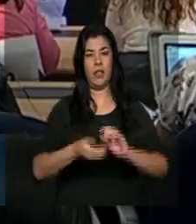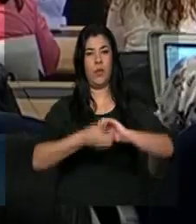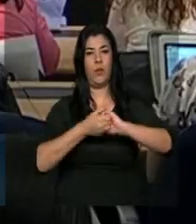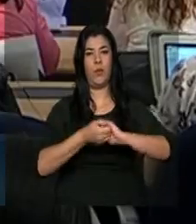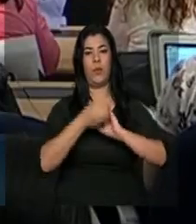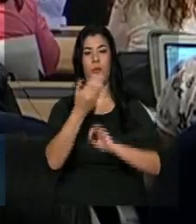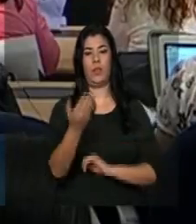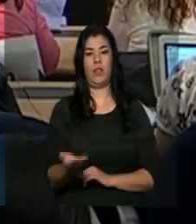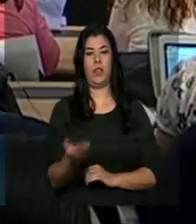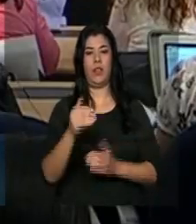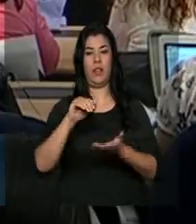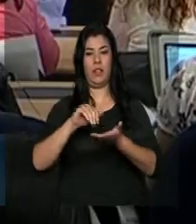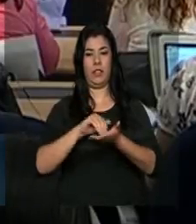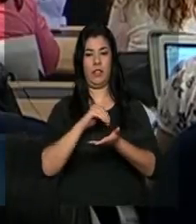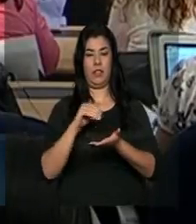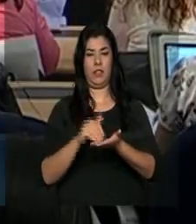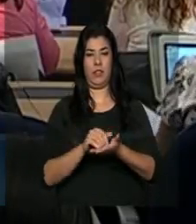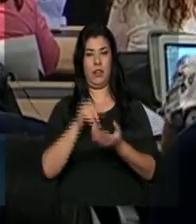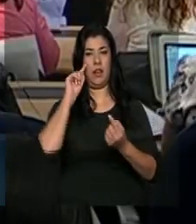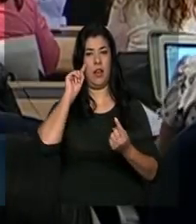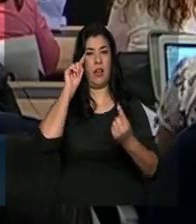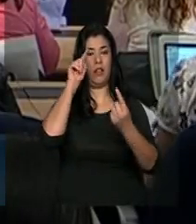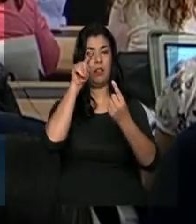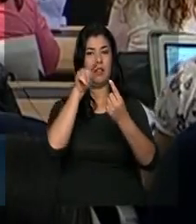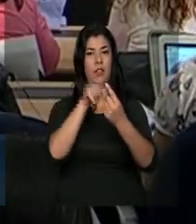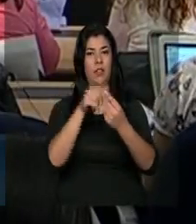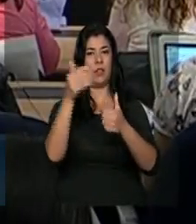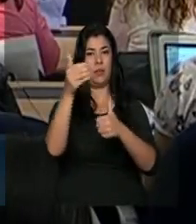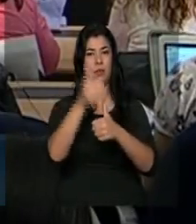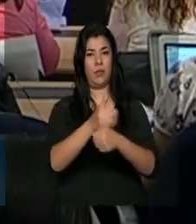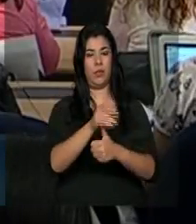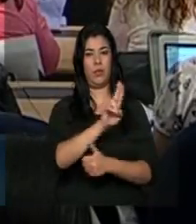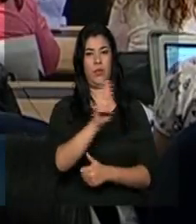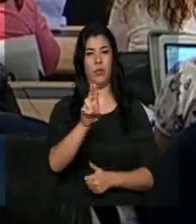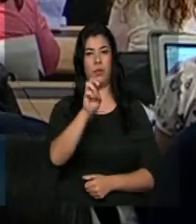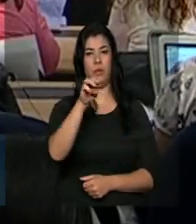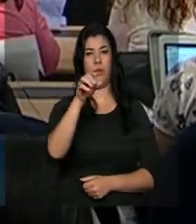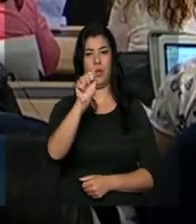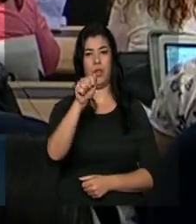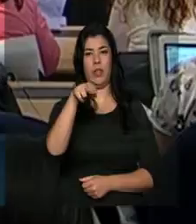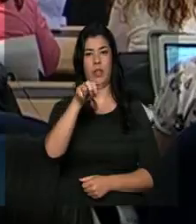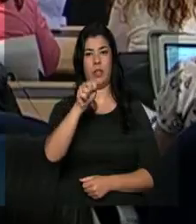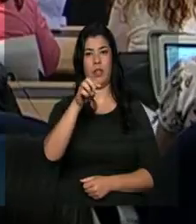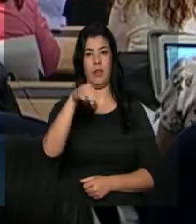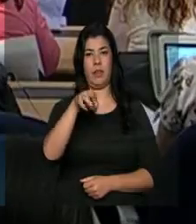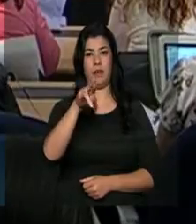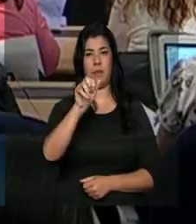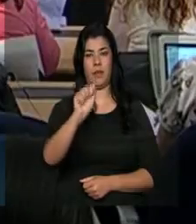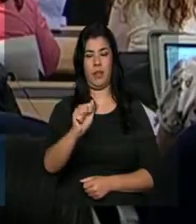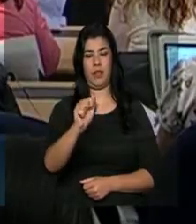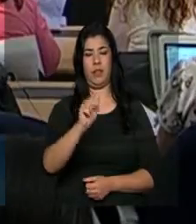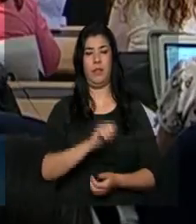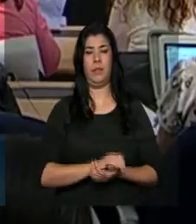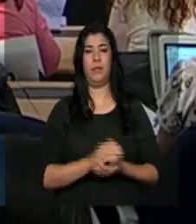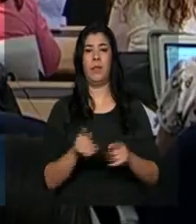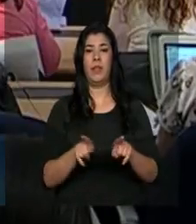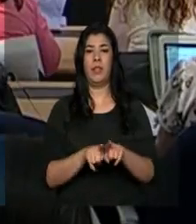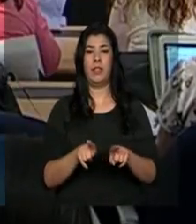a Secretaria de Atenção à Saúde Substituta, senhora Ana Maria Azevedo Figueiredo de Souza,